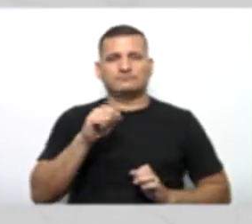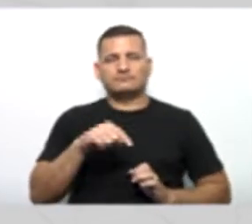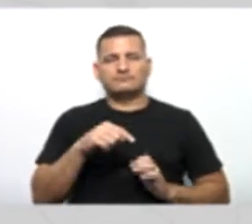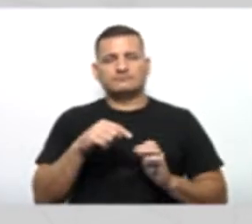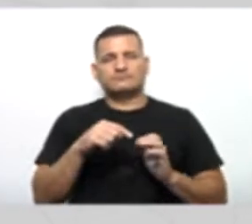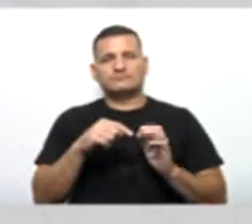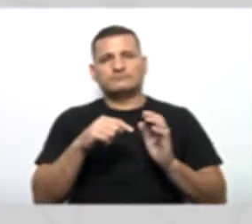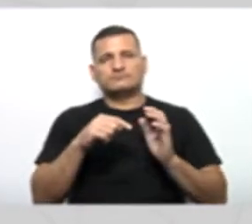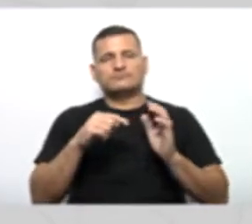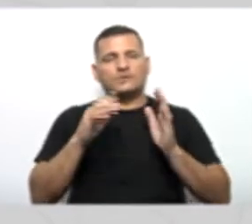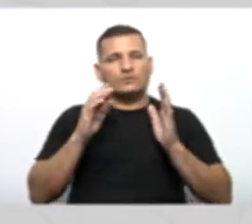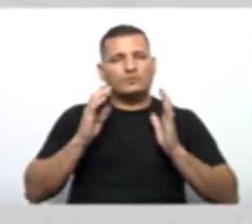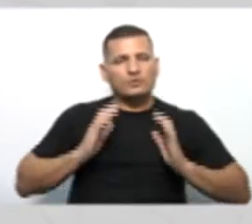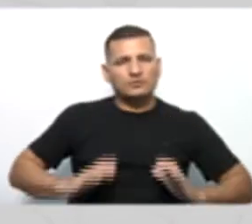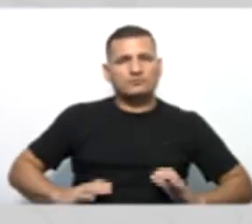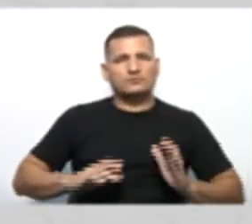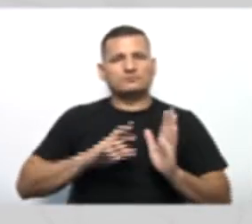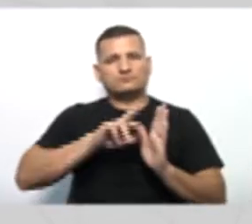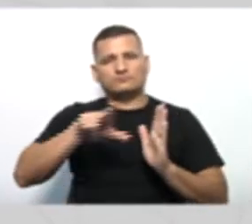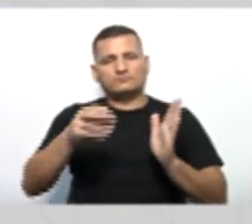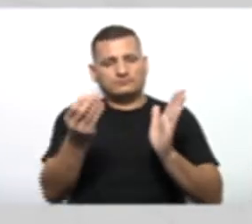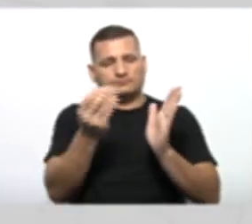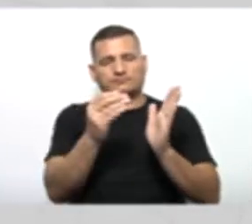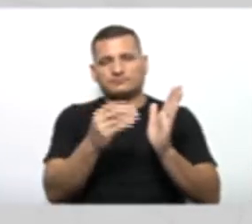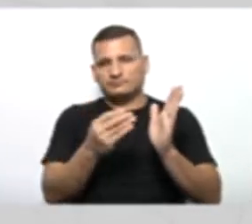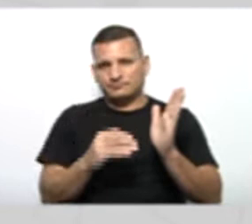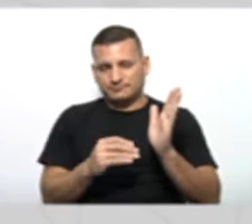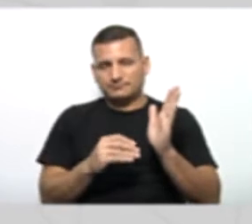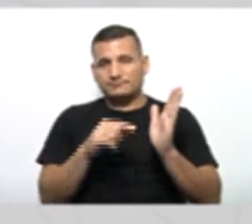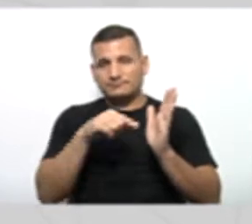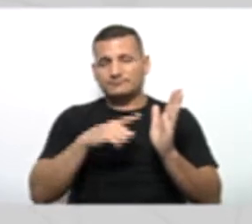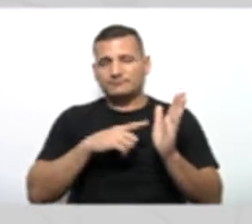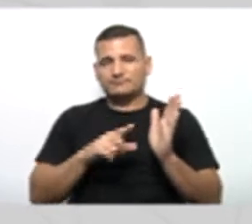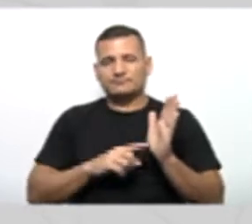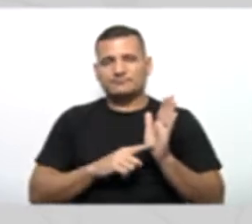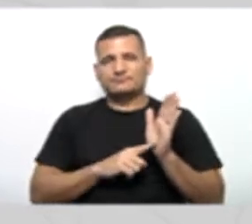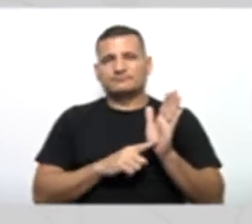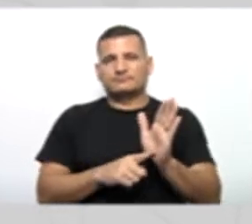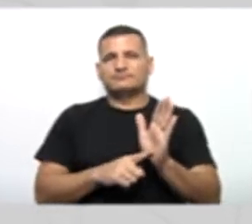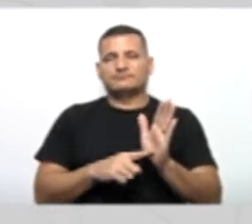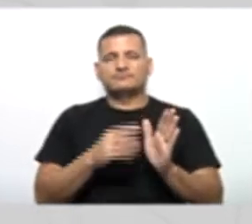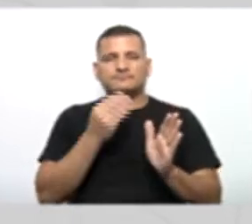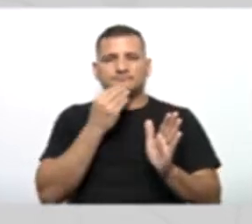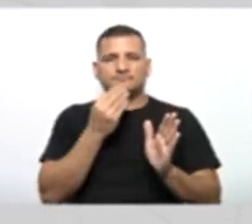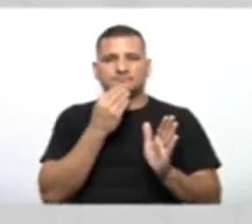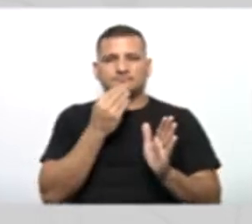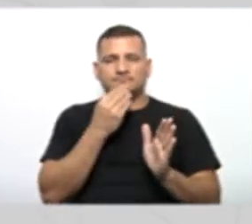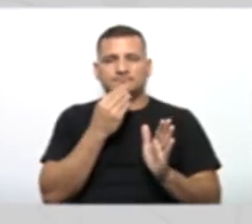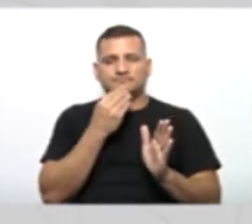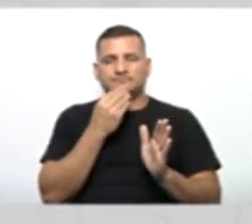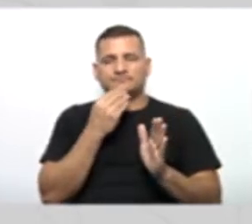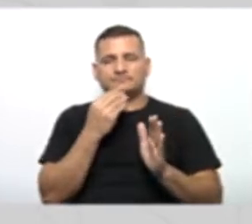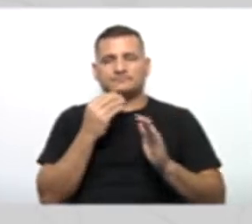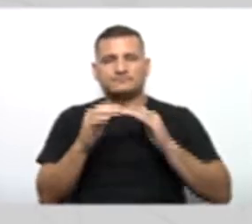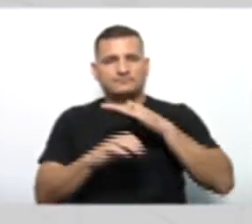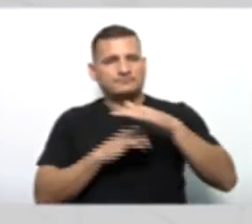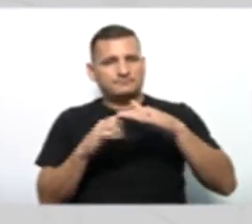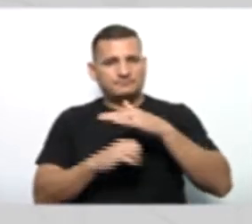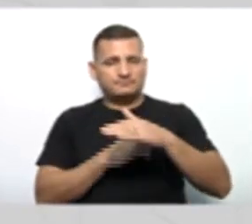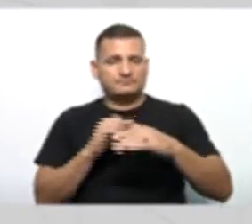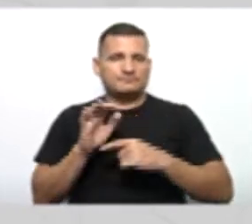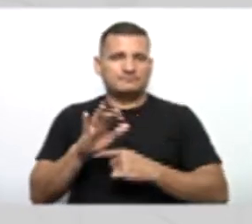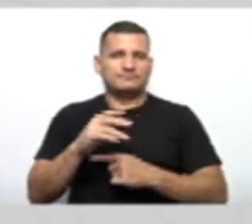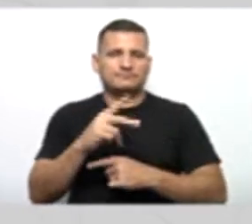condutas representa a oportunidade da empresa manifestar os valores básicos que